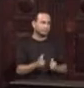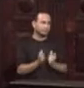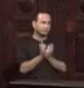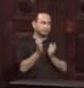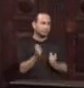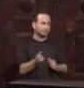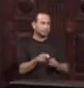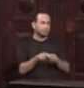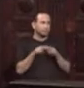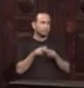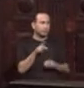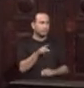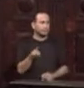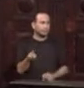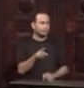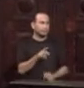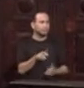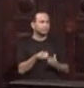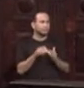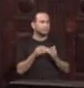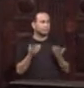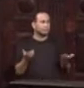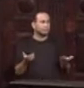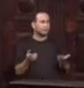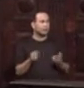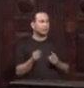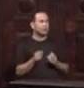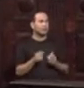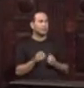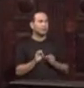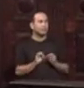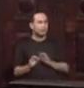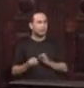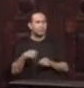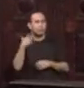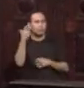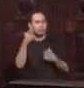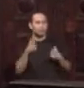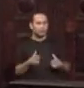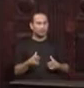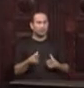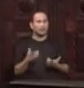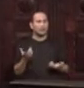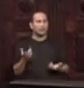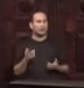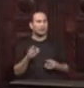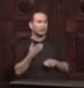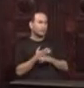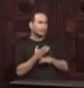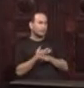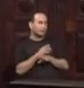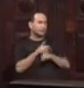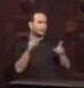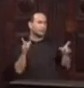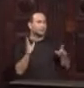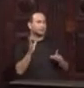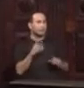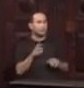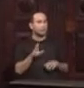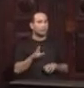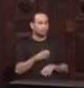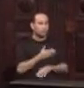coação, a que professores estão submetidos para serem habilitados em outras disciplinas diferentes daquelas para as